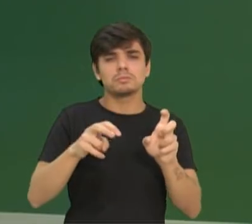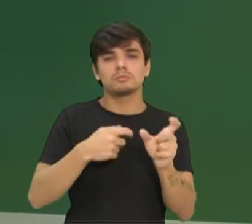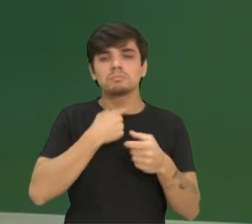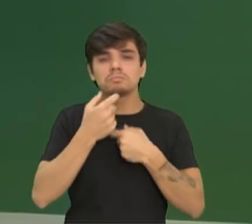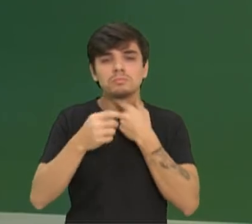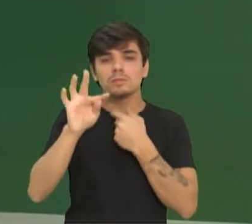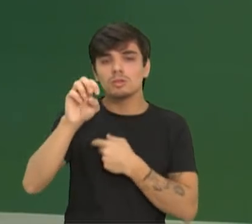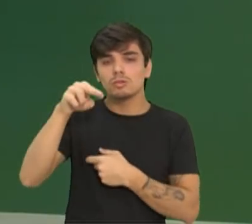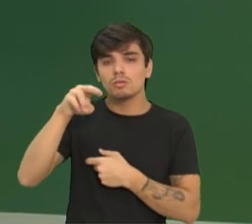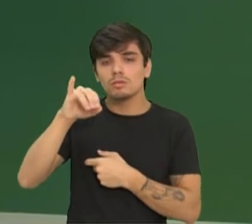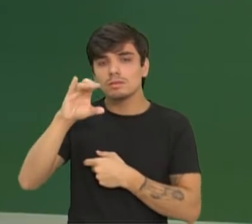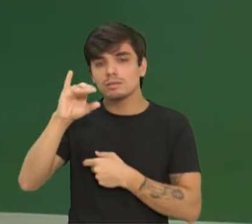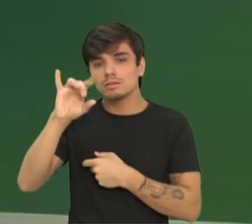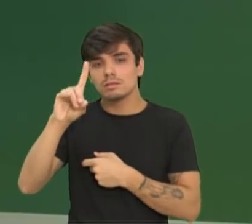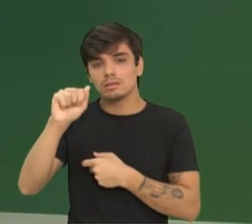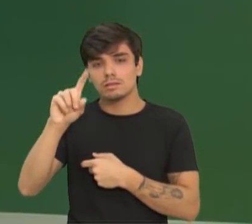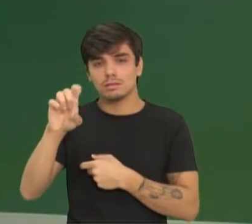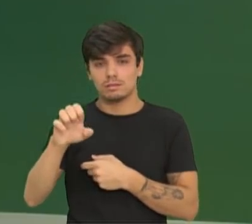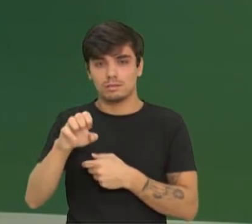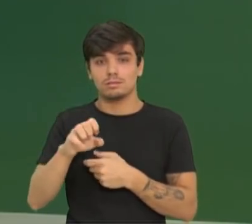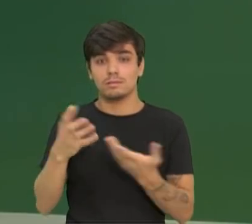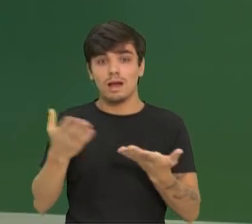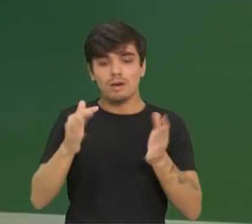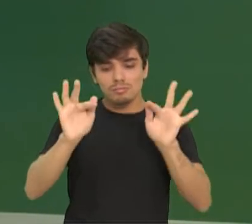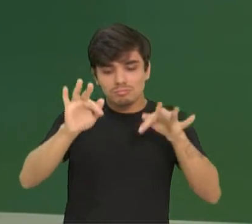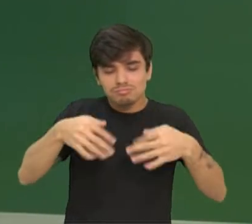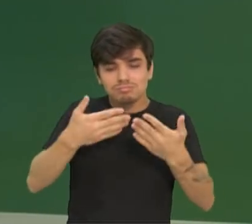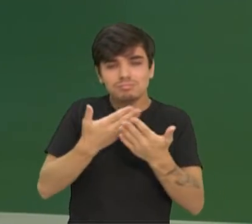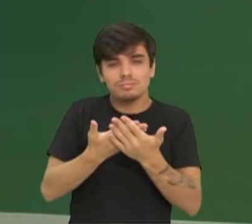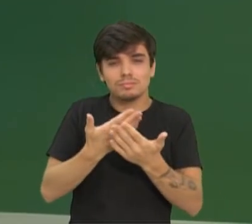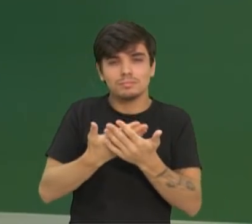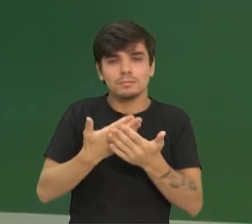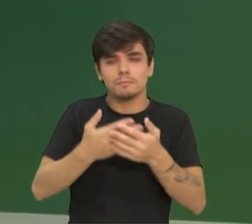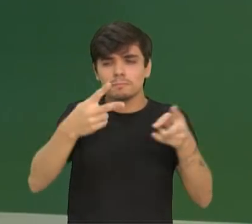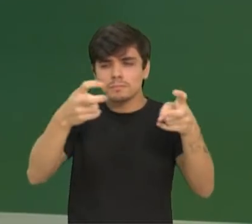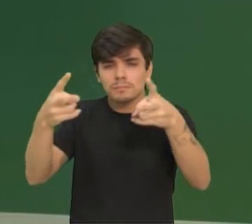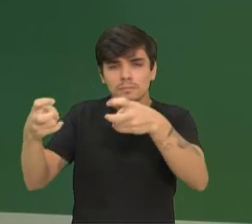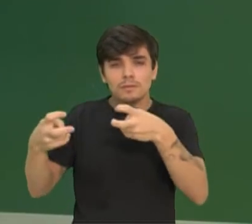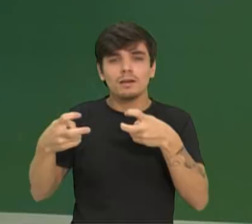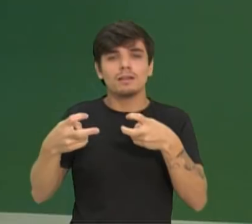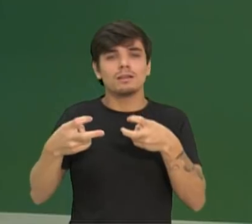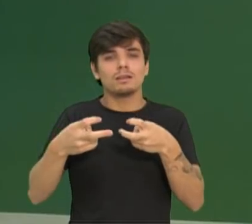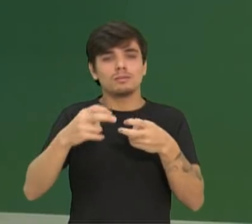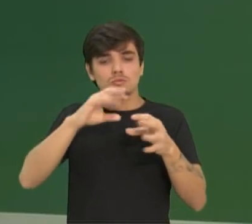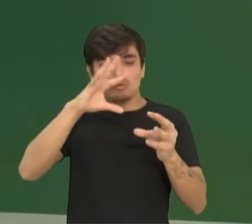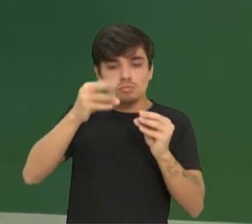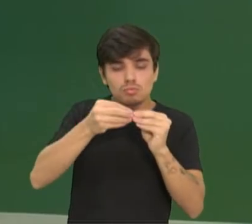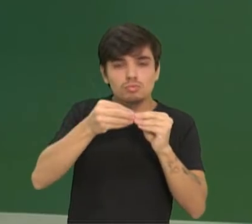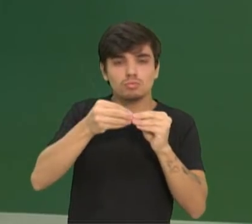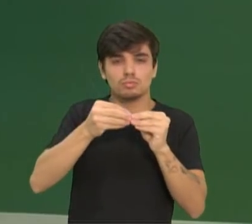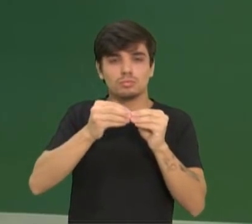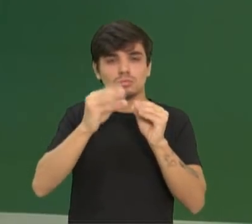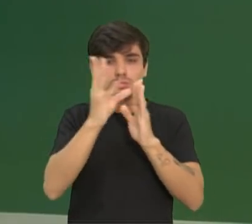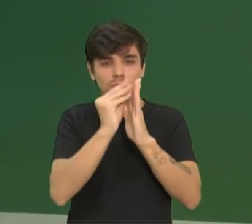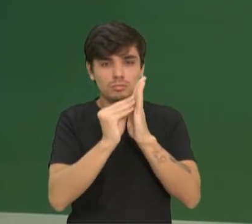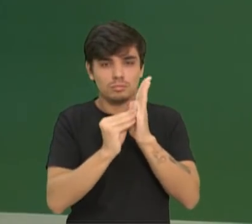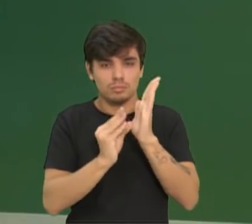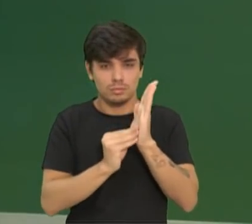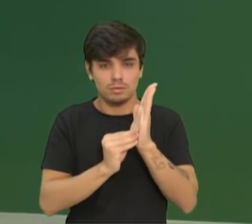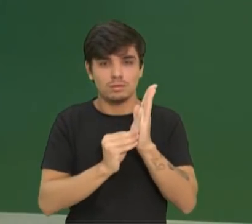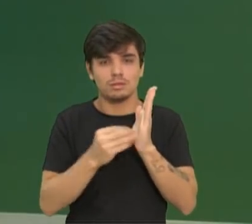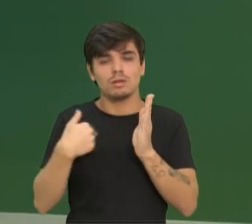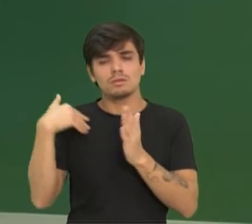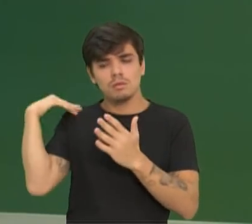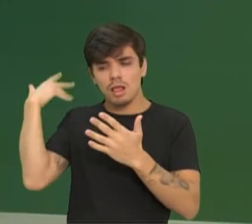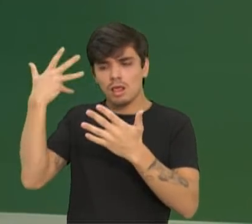tonicidade das palavras. Estamos chegando ao fim da nossa aula. Repare comigo, veja comigo o resumo dos conteúdos que